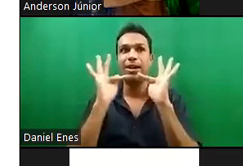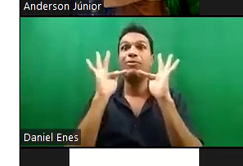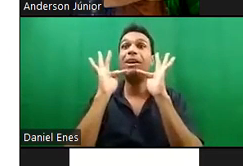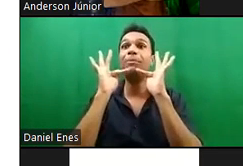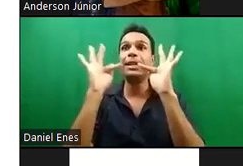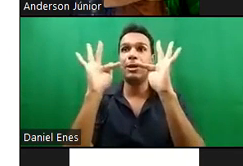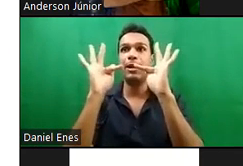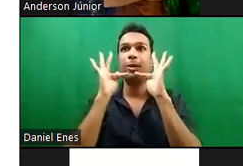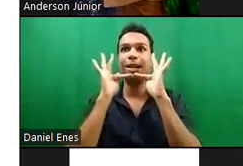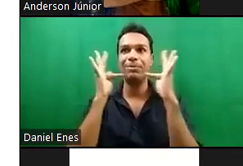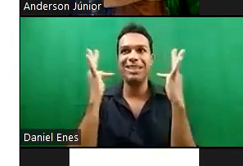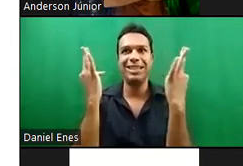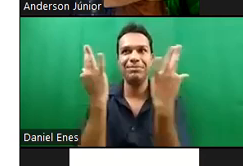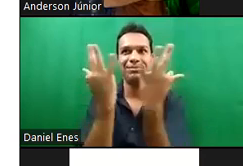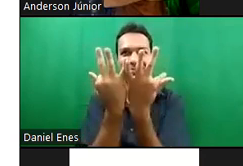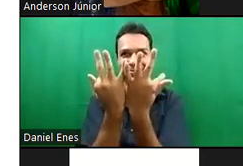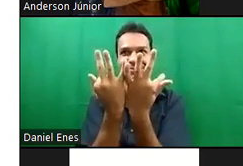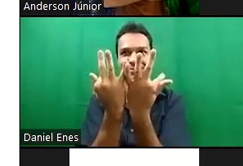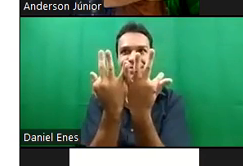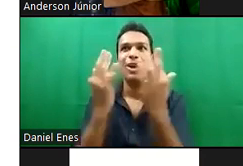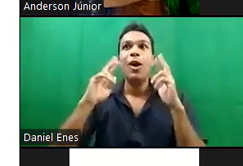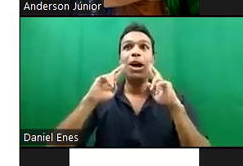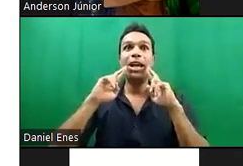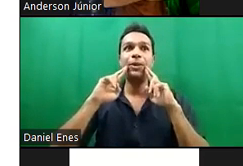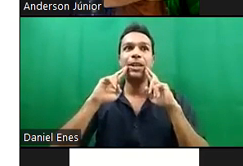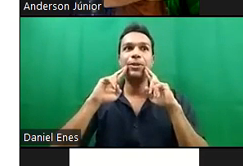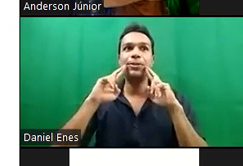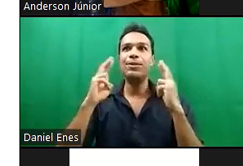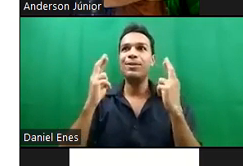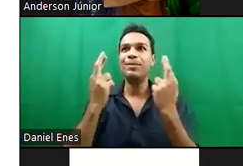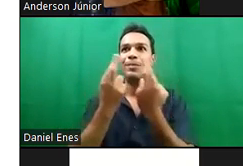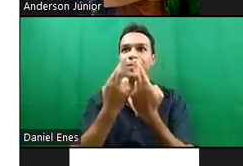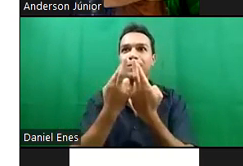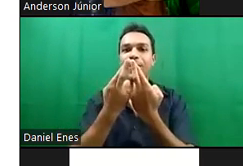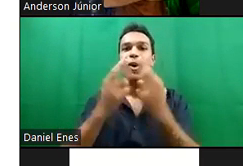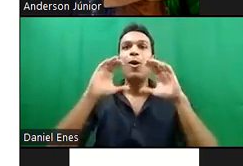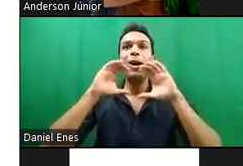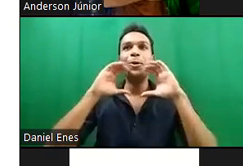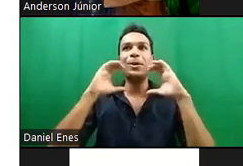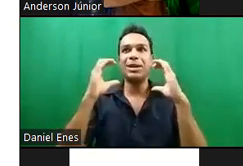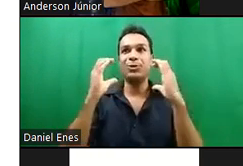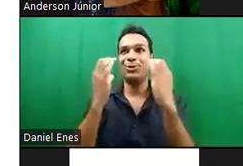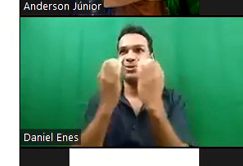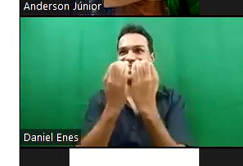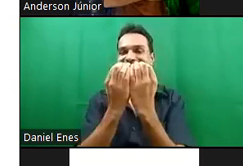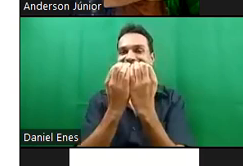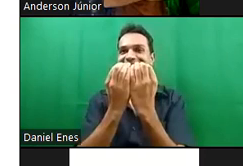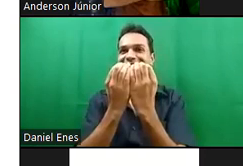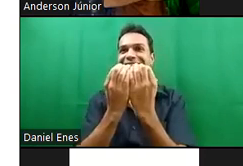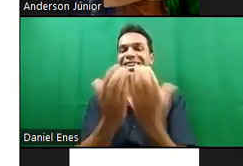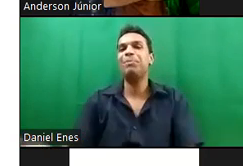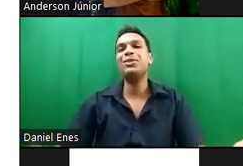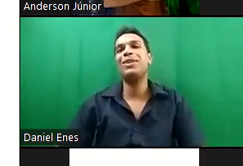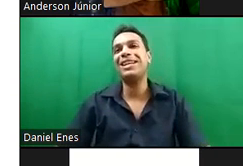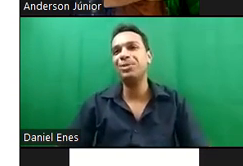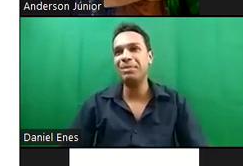ó. Família, ó. Olha a família. Olha a reunião. Olha o congresso. Eu